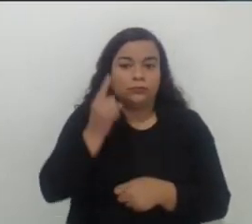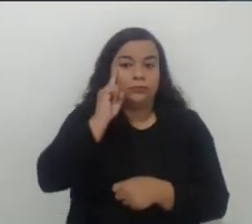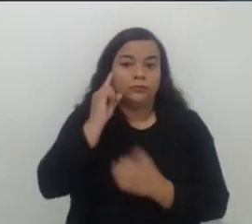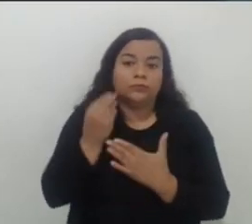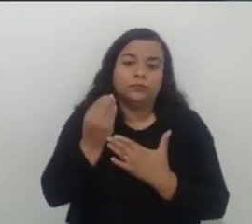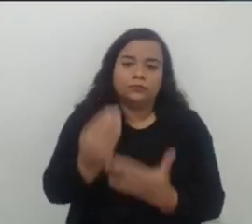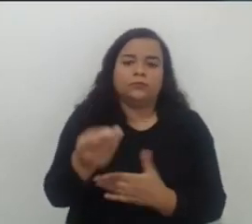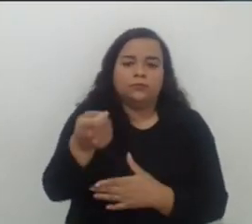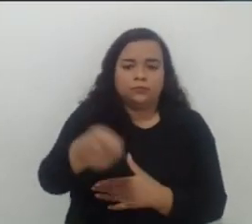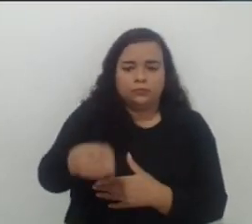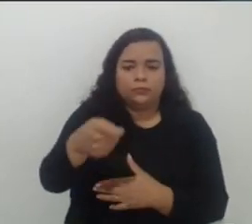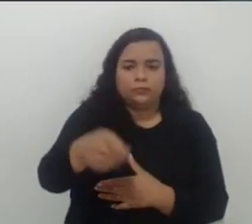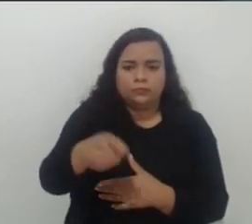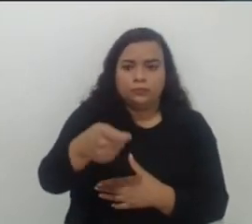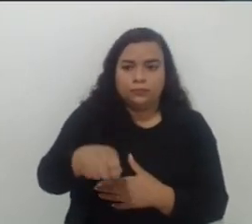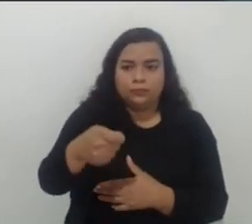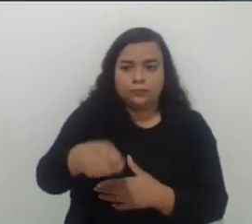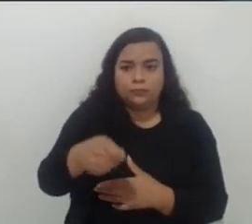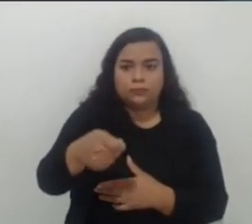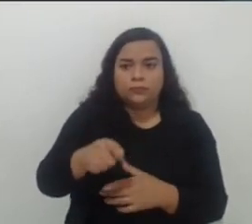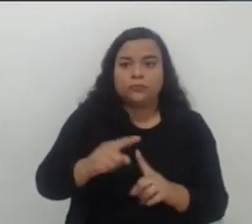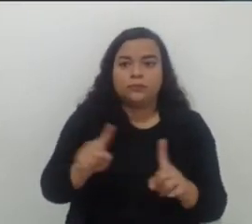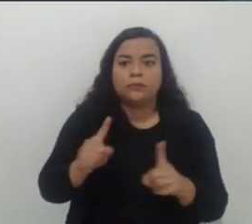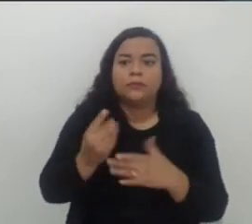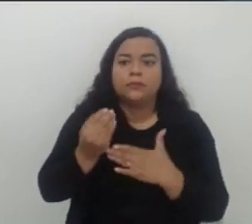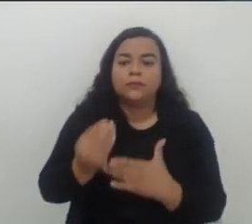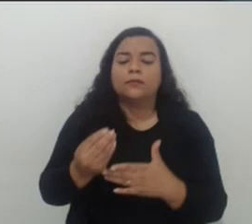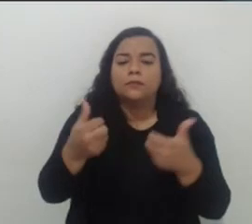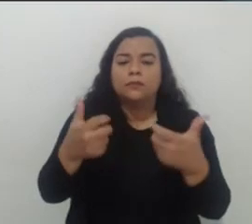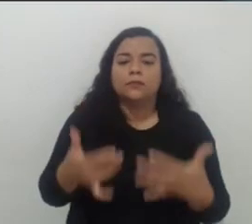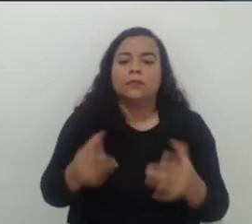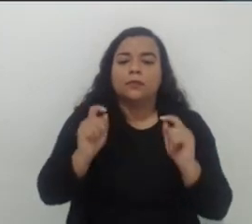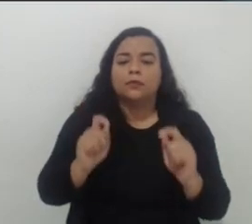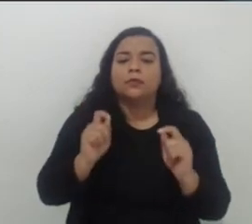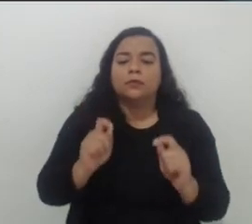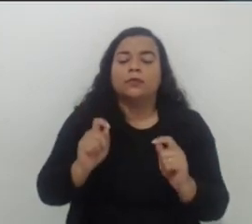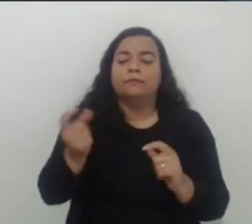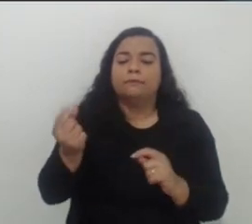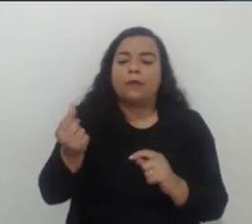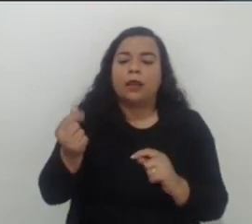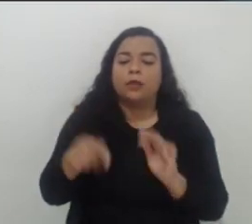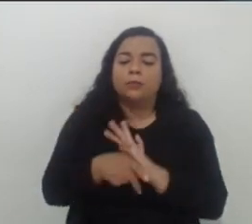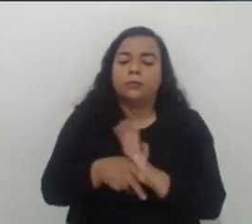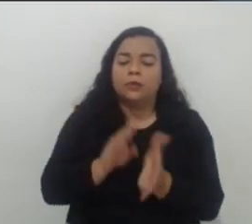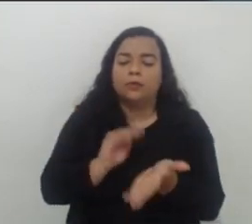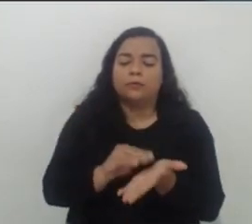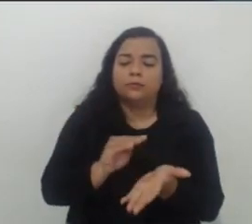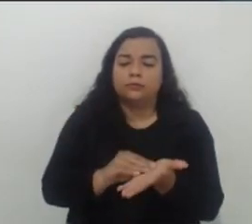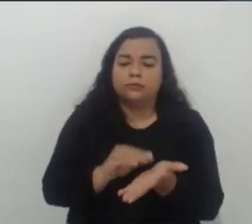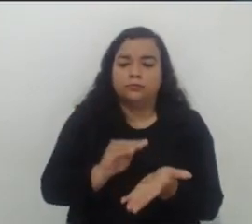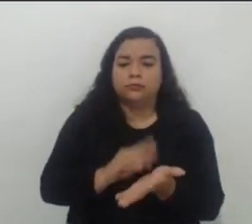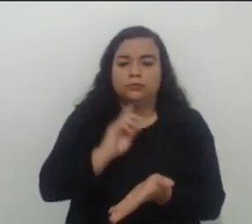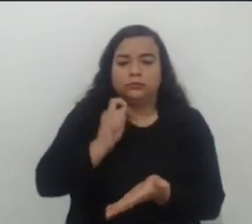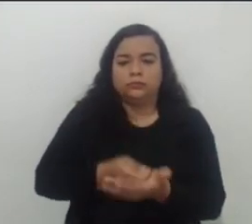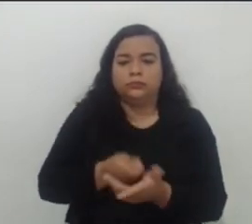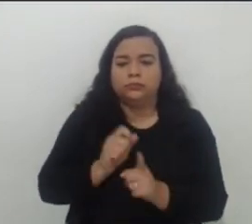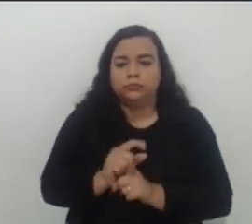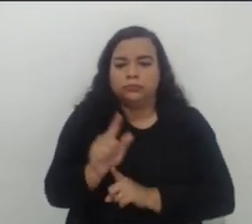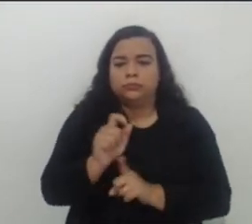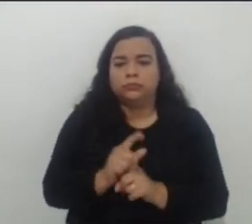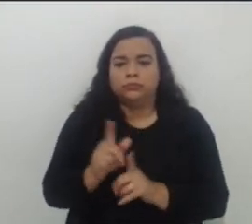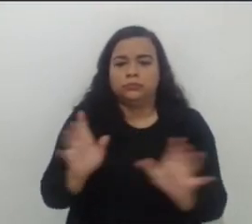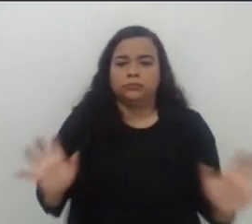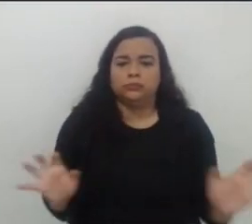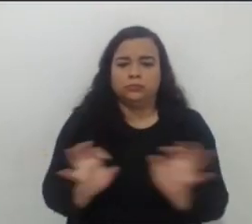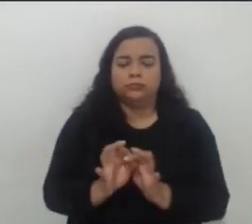chaves, determinando por conseguinte que o valor devido dos aluguéis compreenderia o período